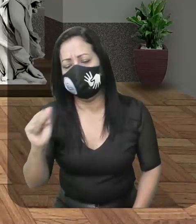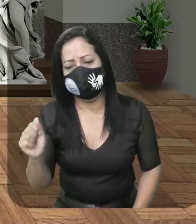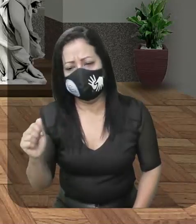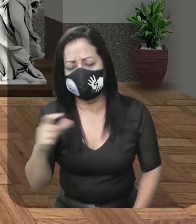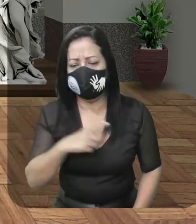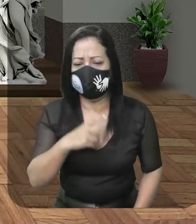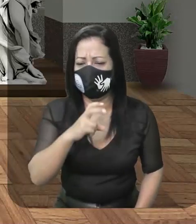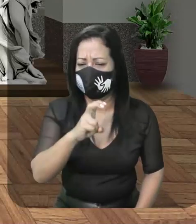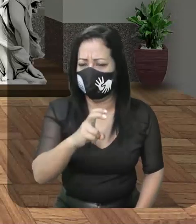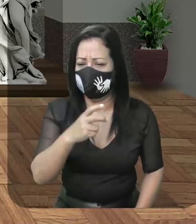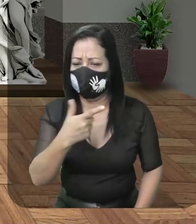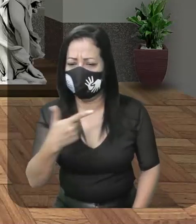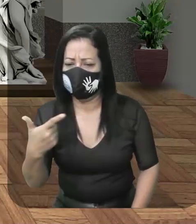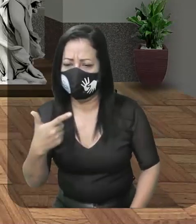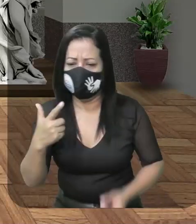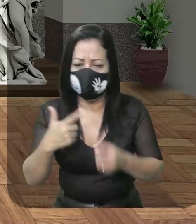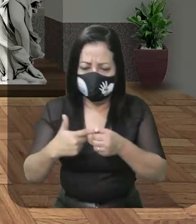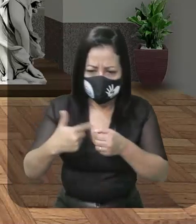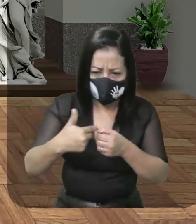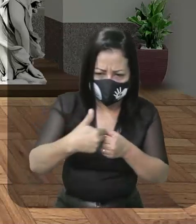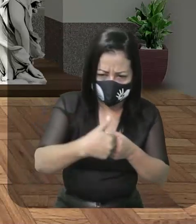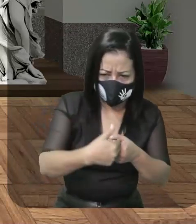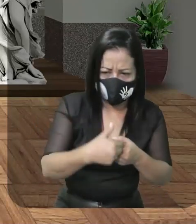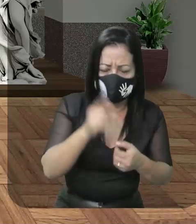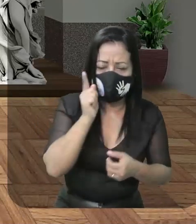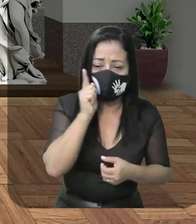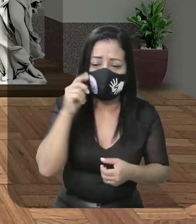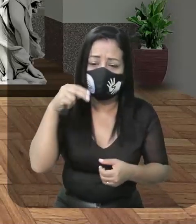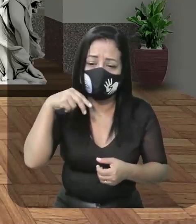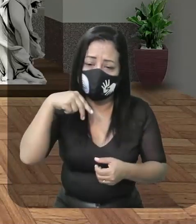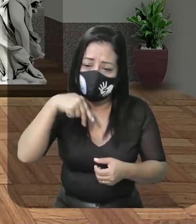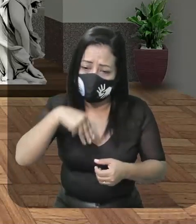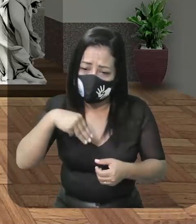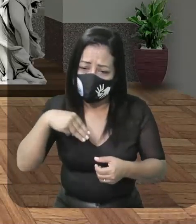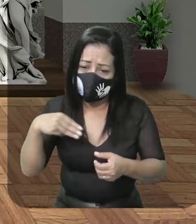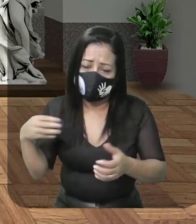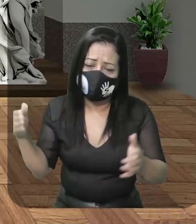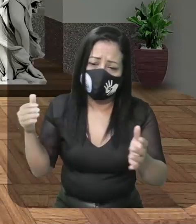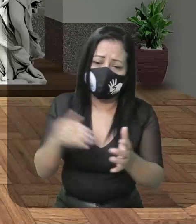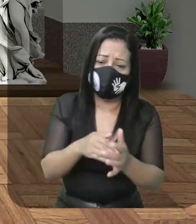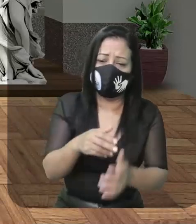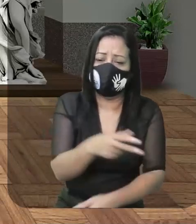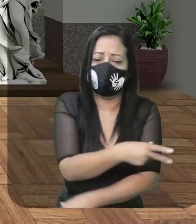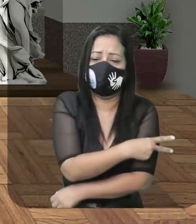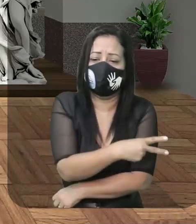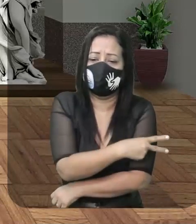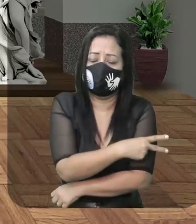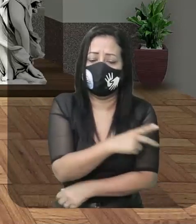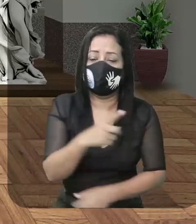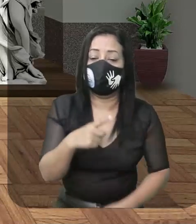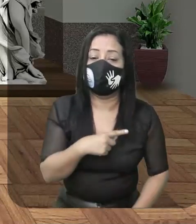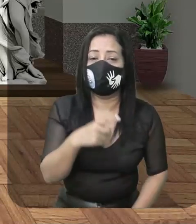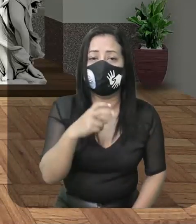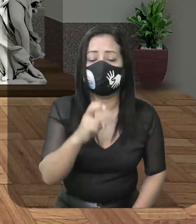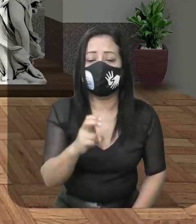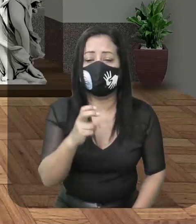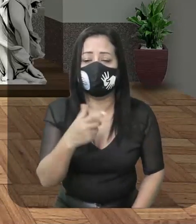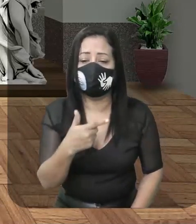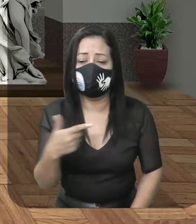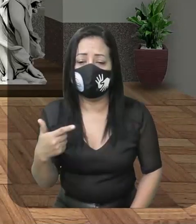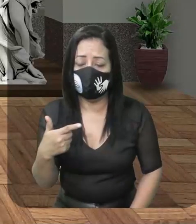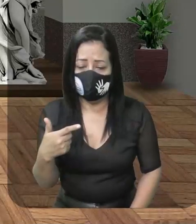52 municípios no estado de Rondônia, de Guajará-Mirim a Vilhena. Nós temos 52 municípios e